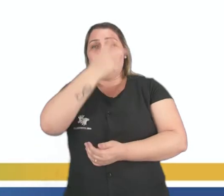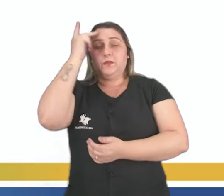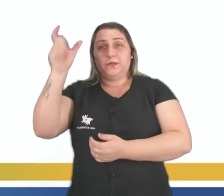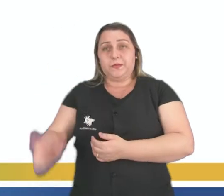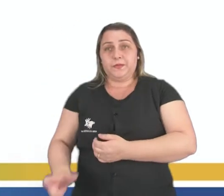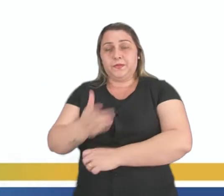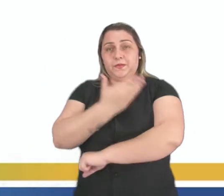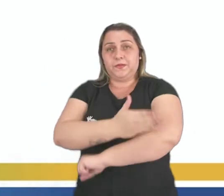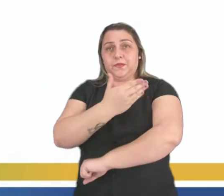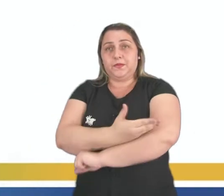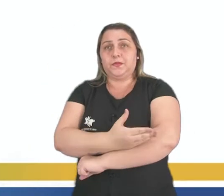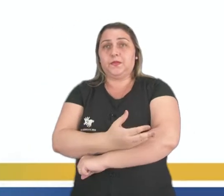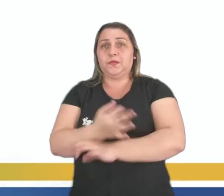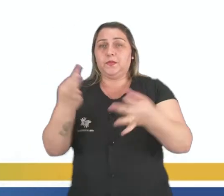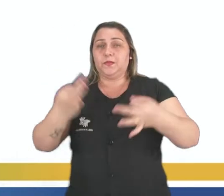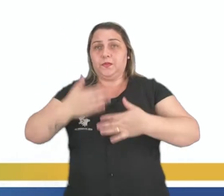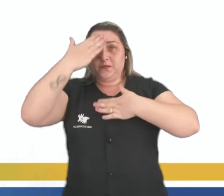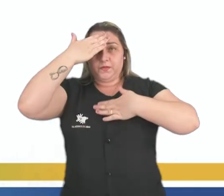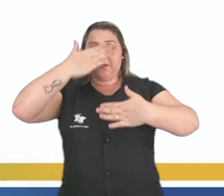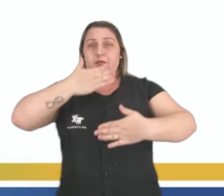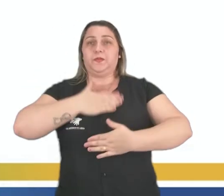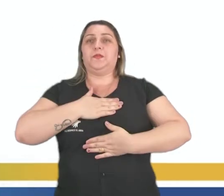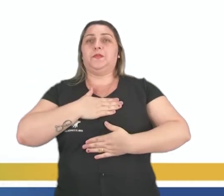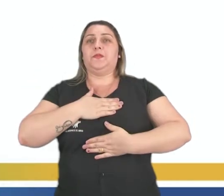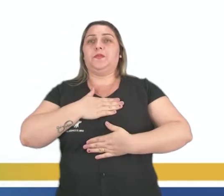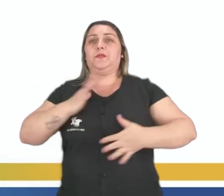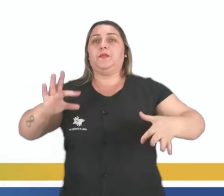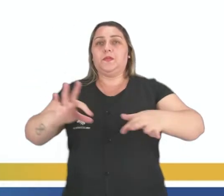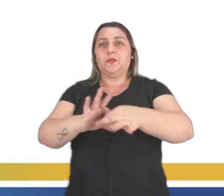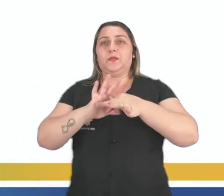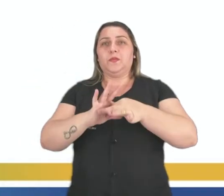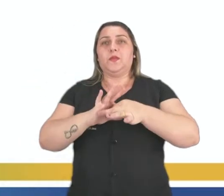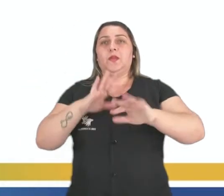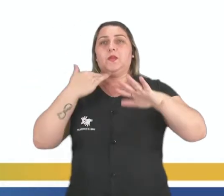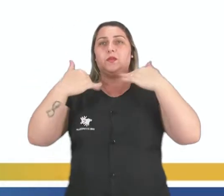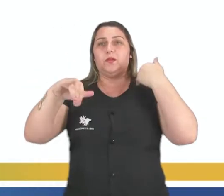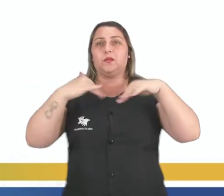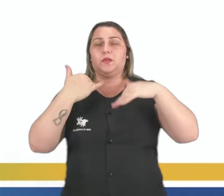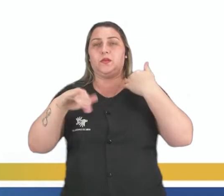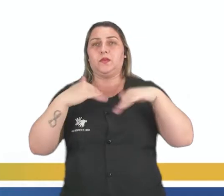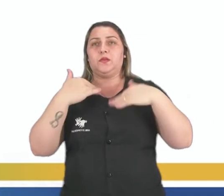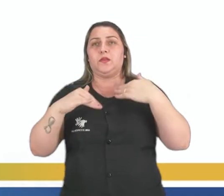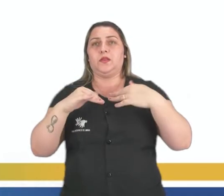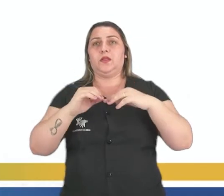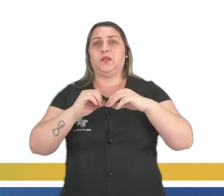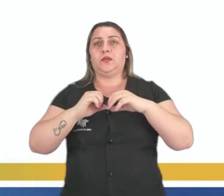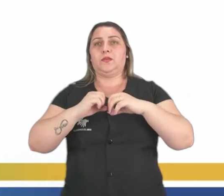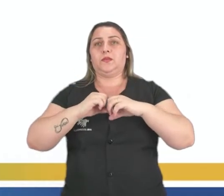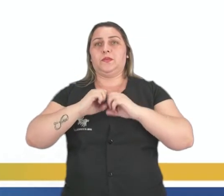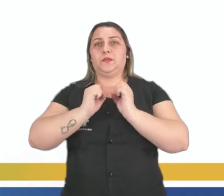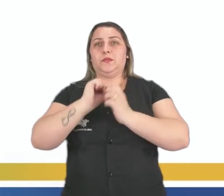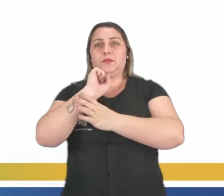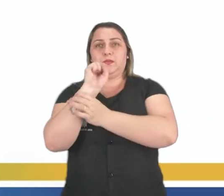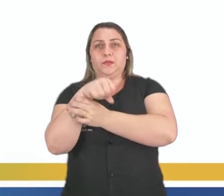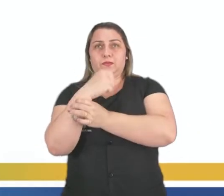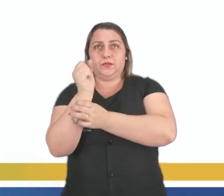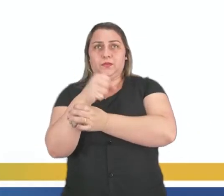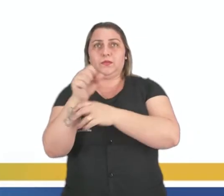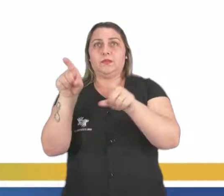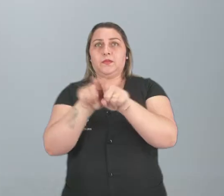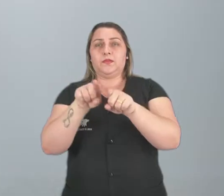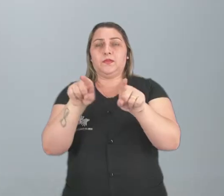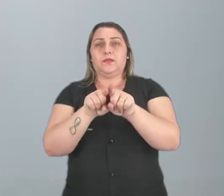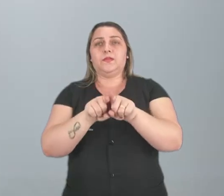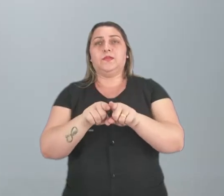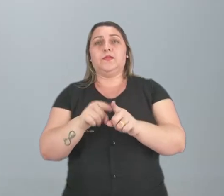praticante esteja em ótima forma física, em harmonia com seus movimentos e elasticidade, né? Logicamente.